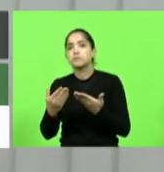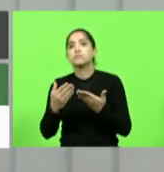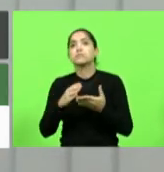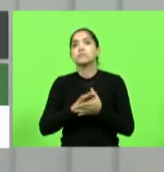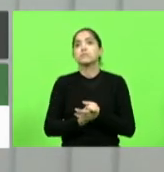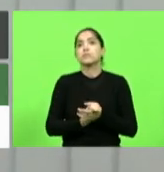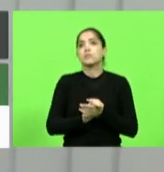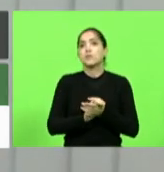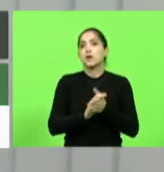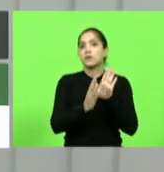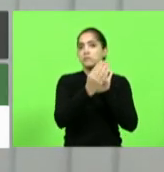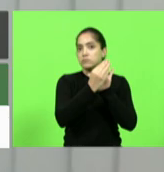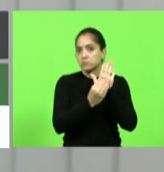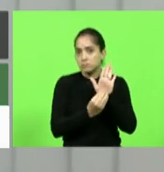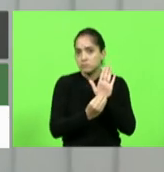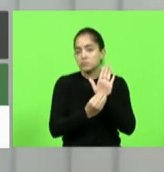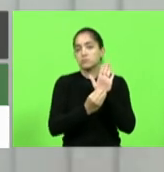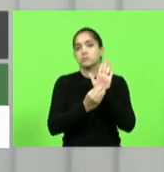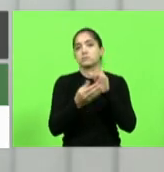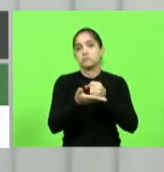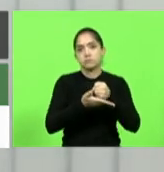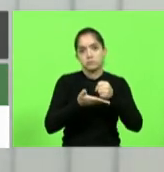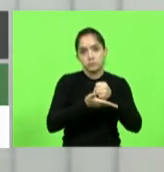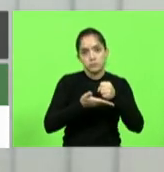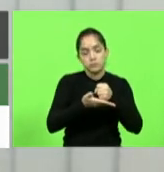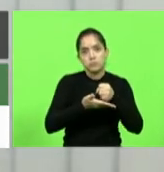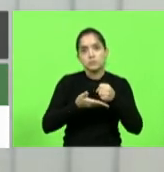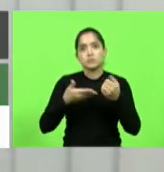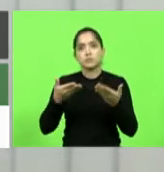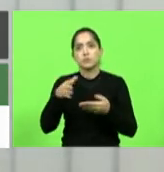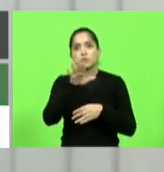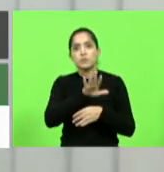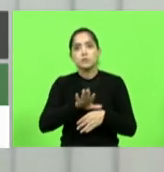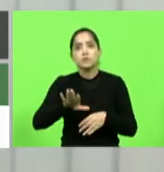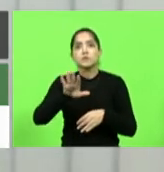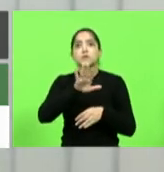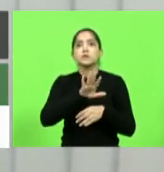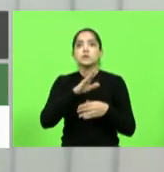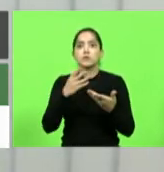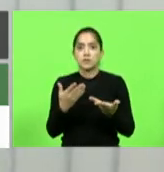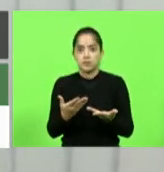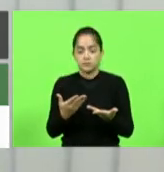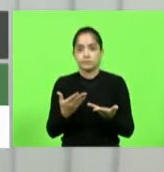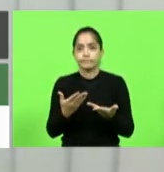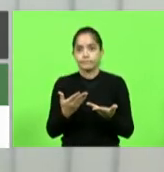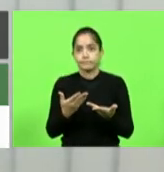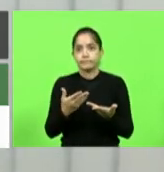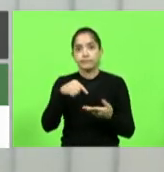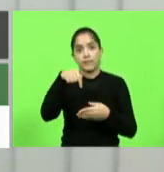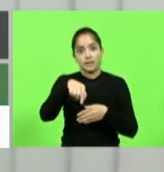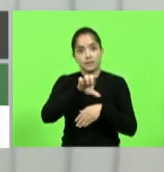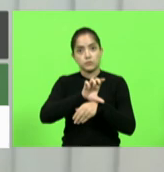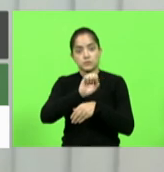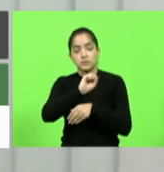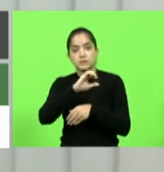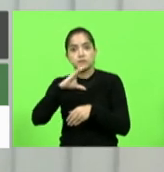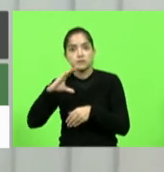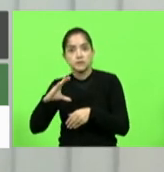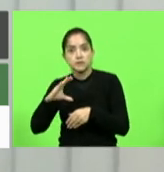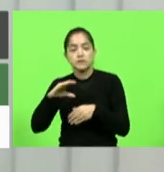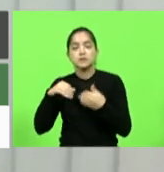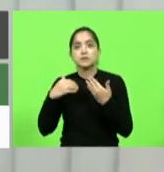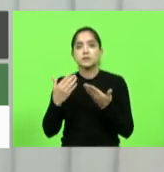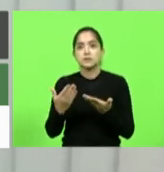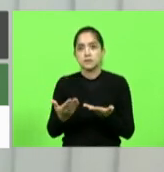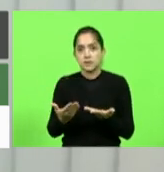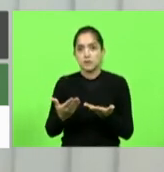de educação básica, né, no âmbito do currículo territorial de Santa Catarina, seja para